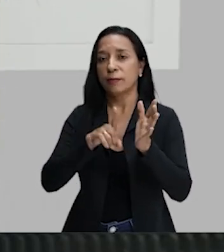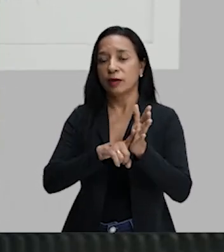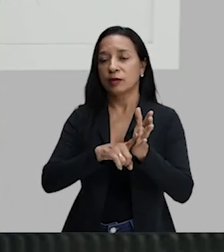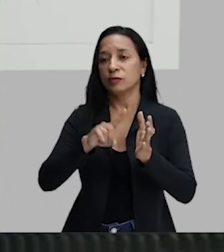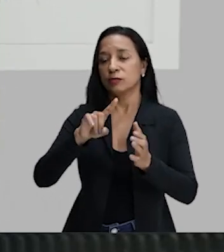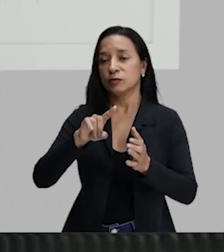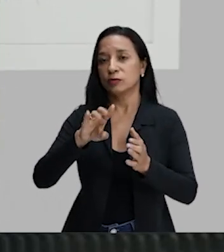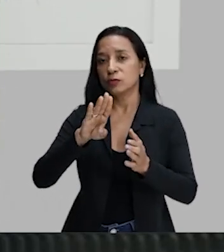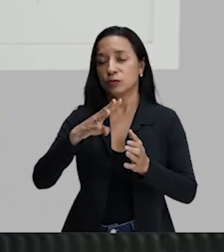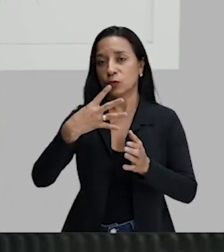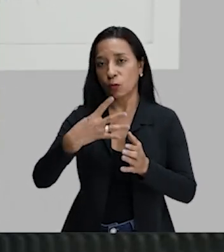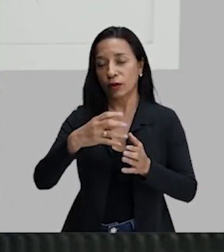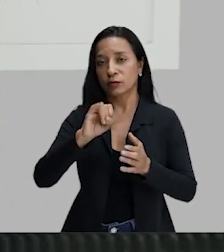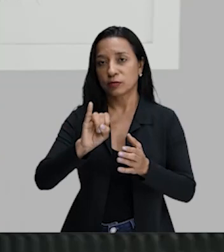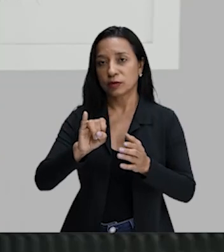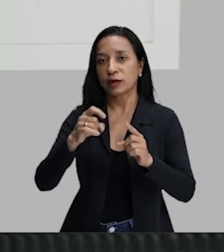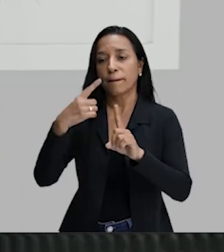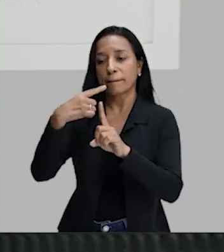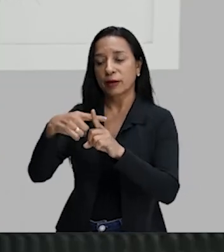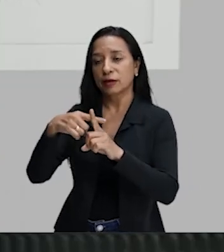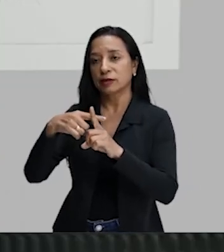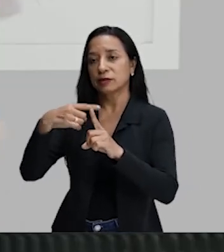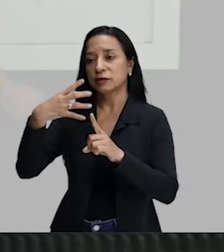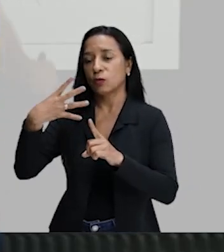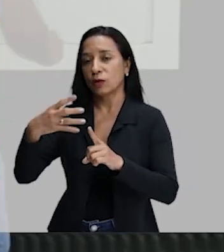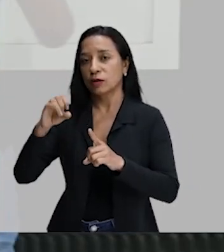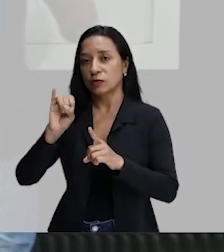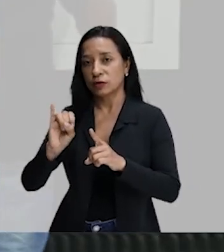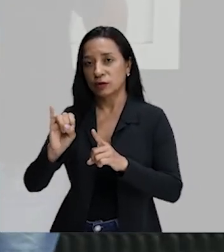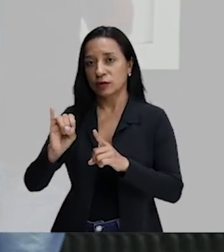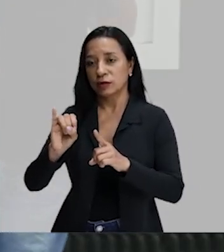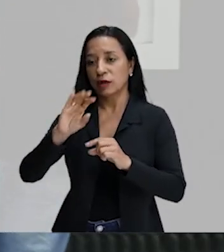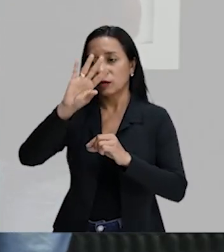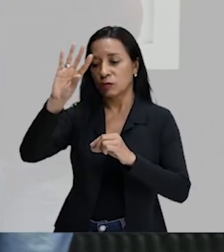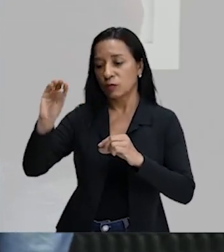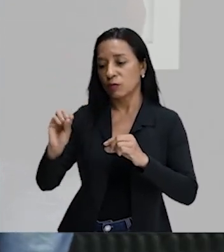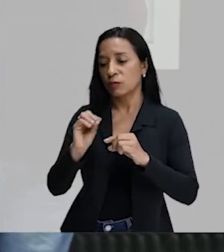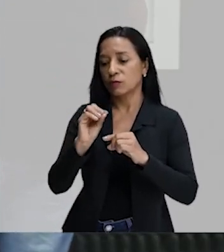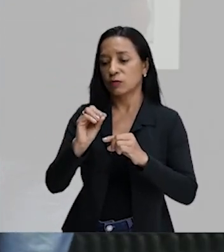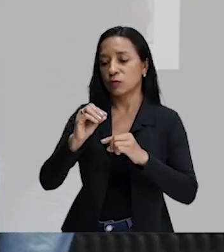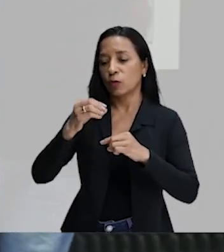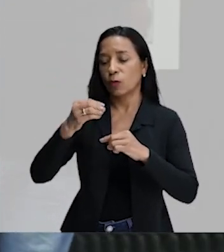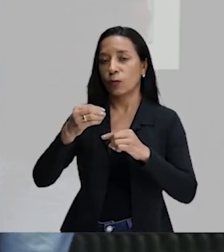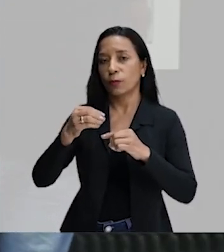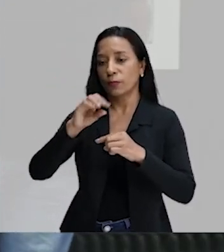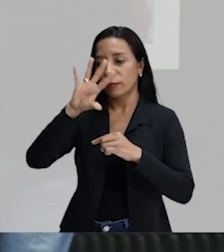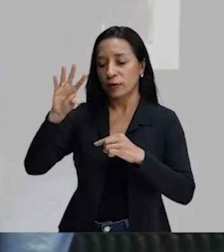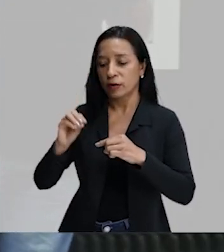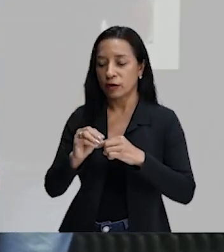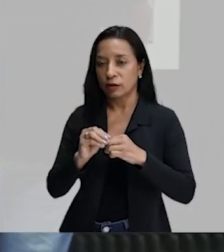mais 4i. Tá? Então, esse menos 4i vem 4i.